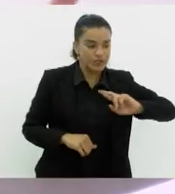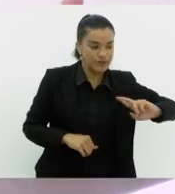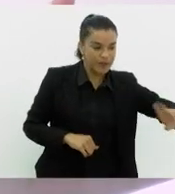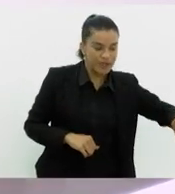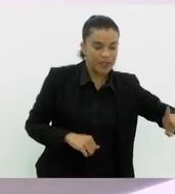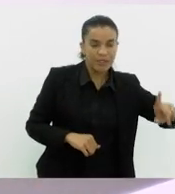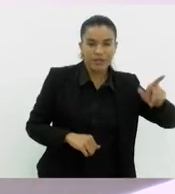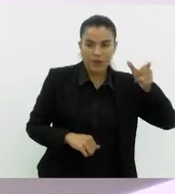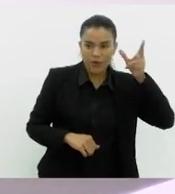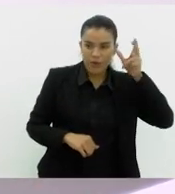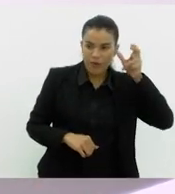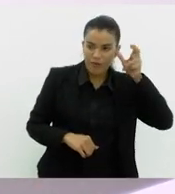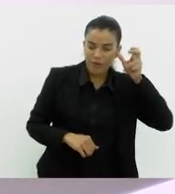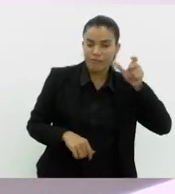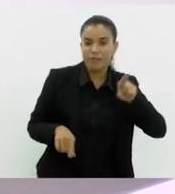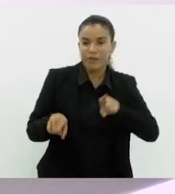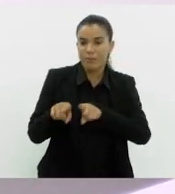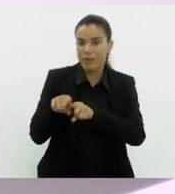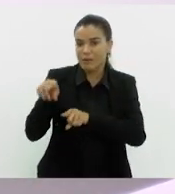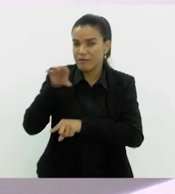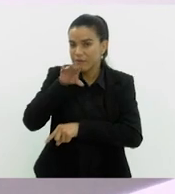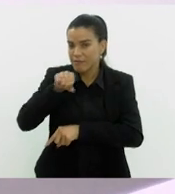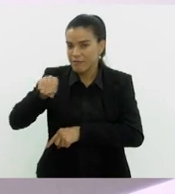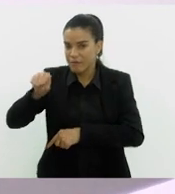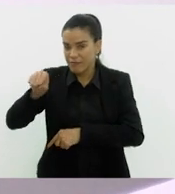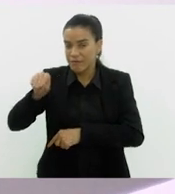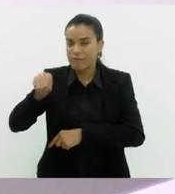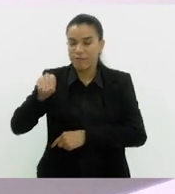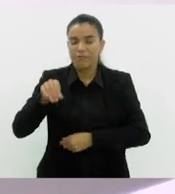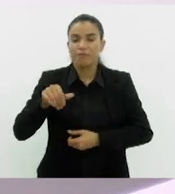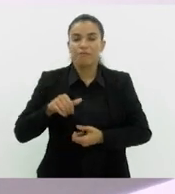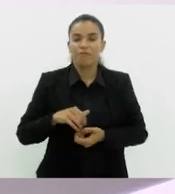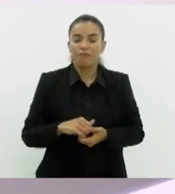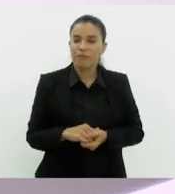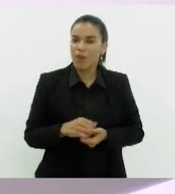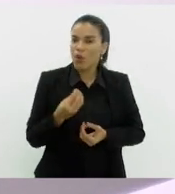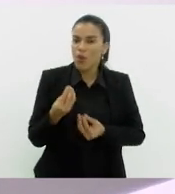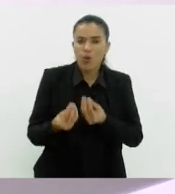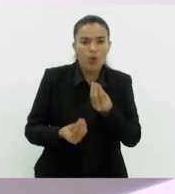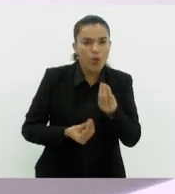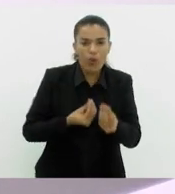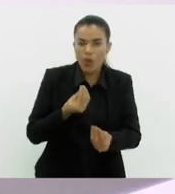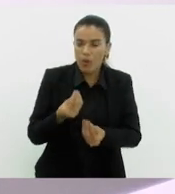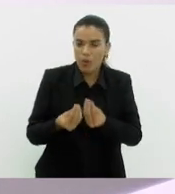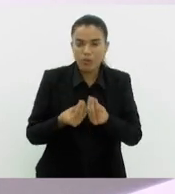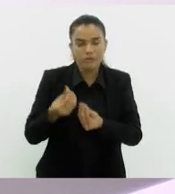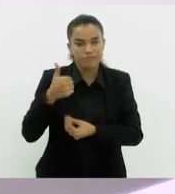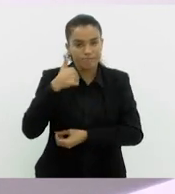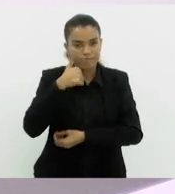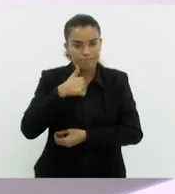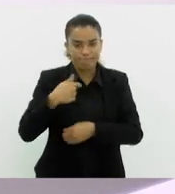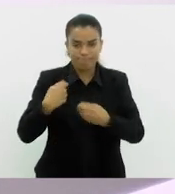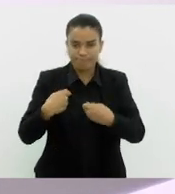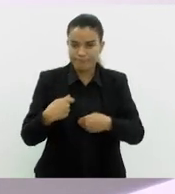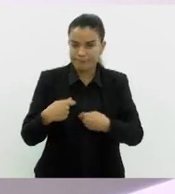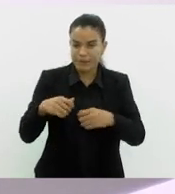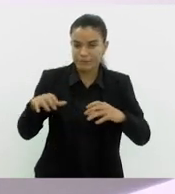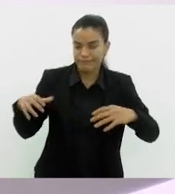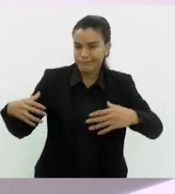e ouvir, como essas mulheres também precisam serem ouvidas e acolhidas e terem os